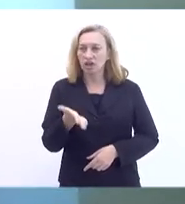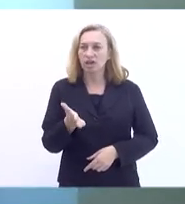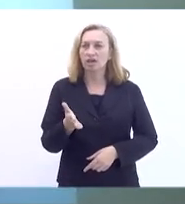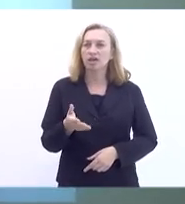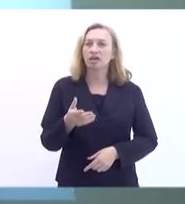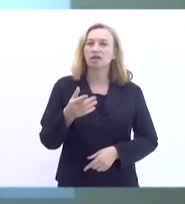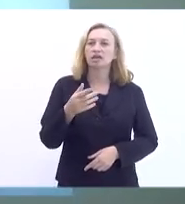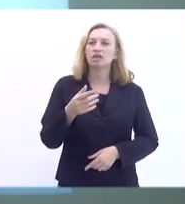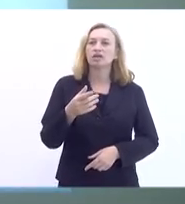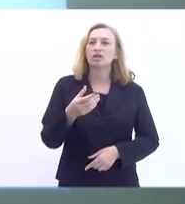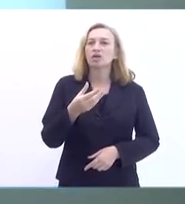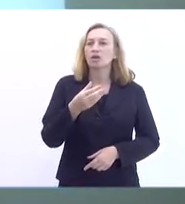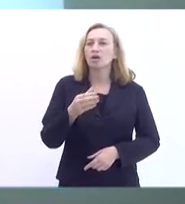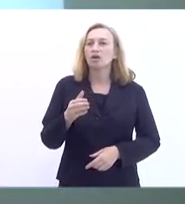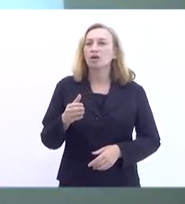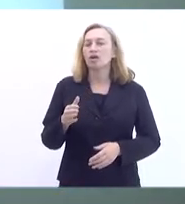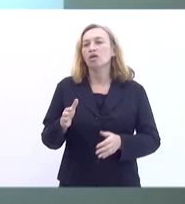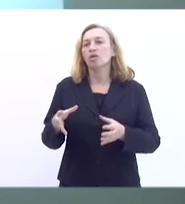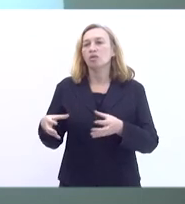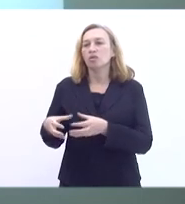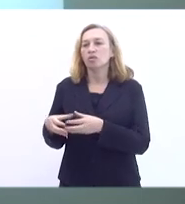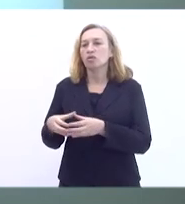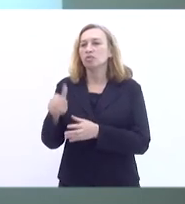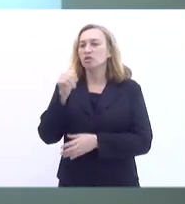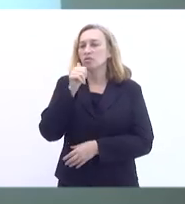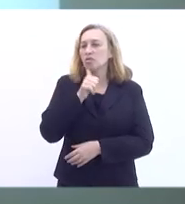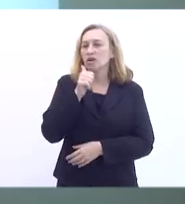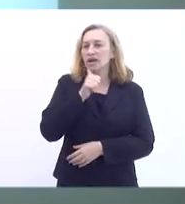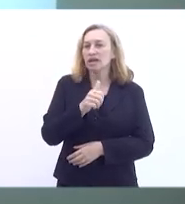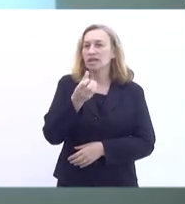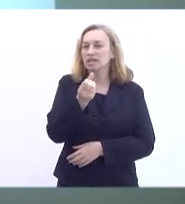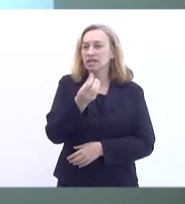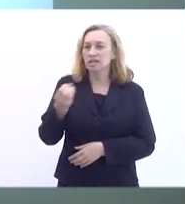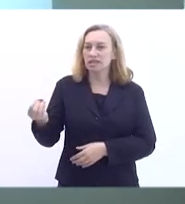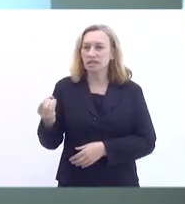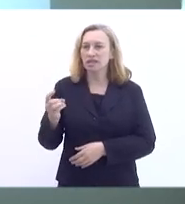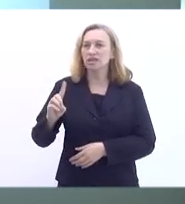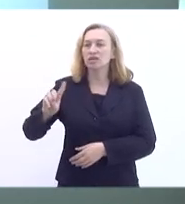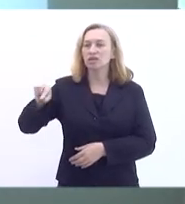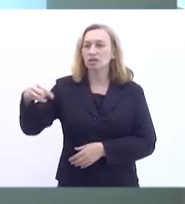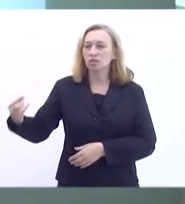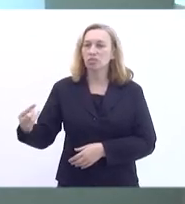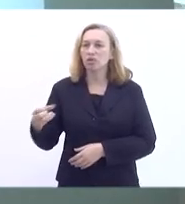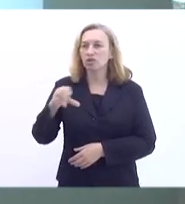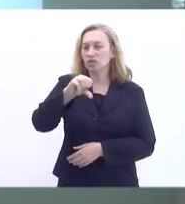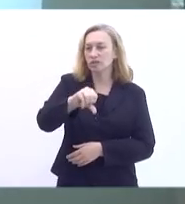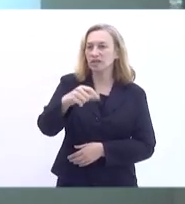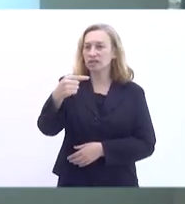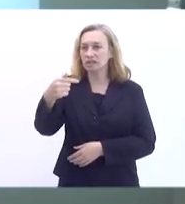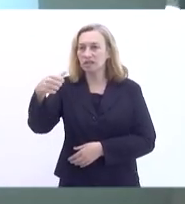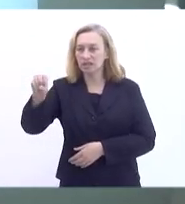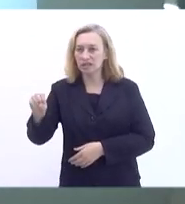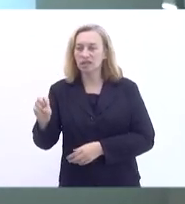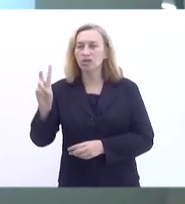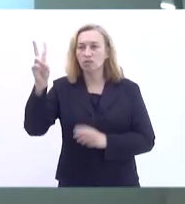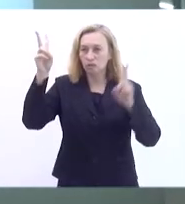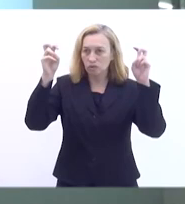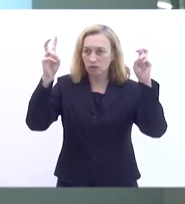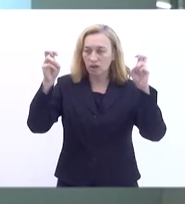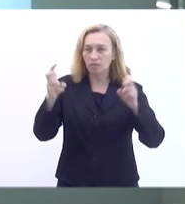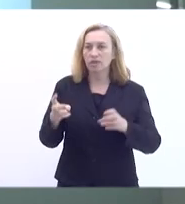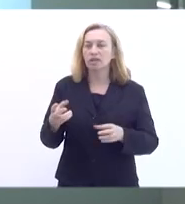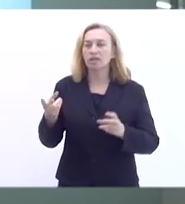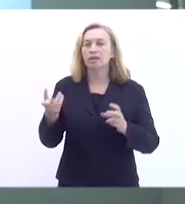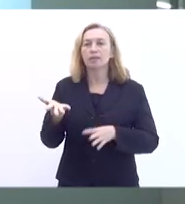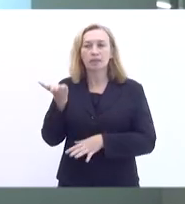600 vagas tá só que ao final foram preenchidas 970 que foi a tema até da reunião anterior